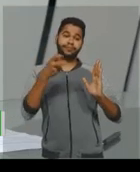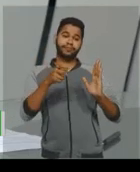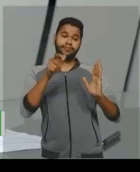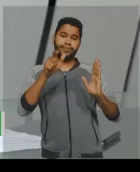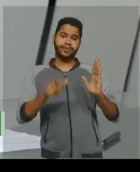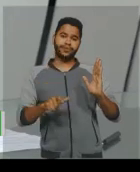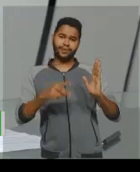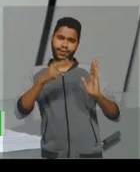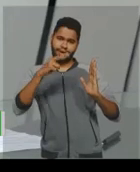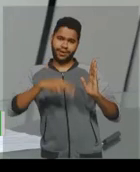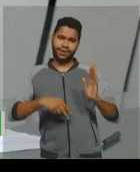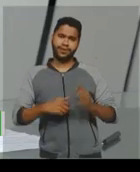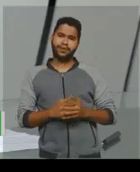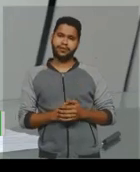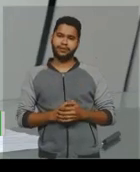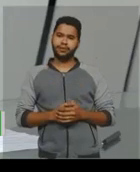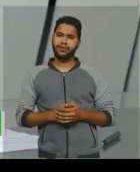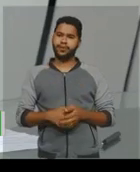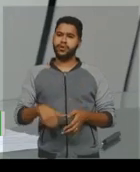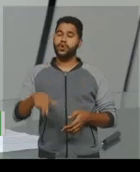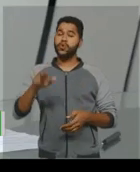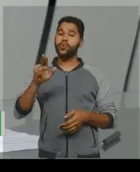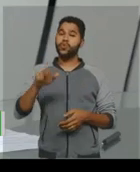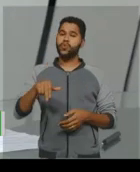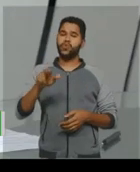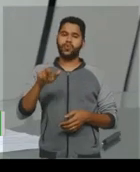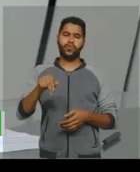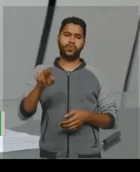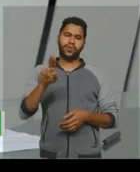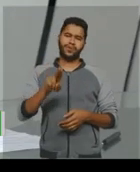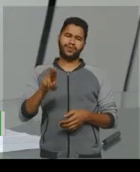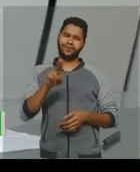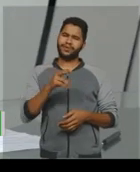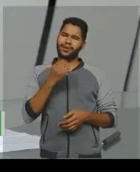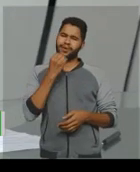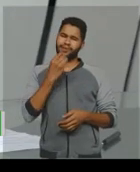ler. Então, você nunca deve